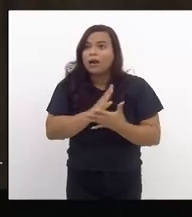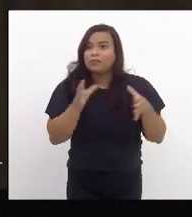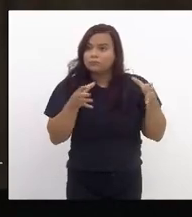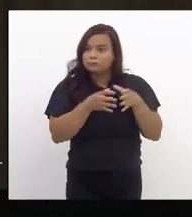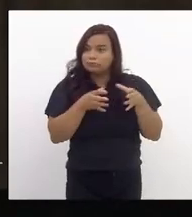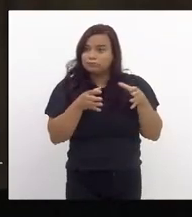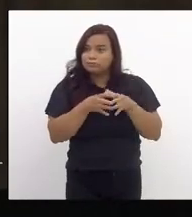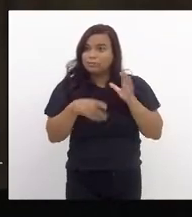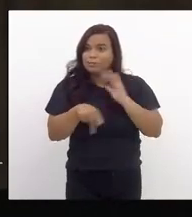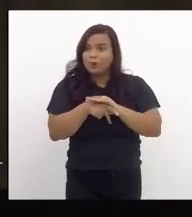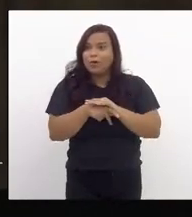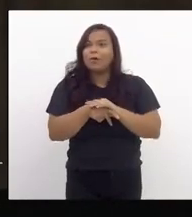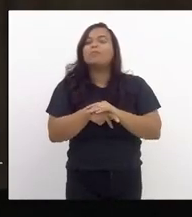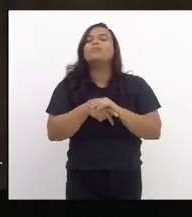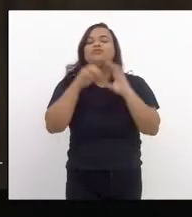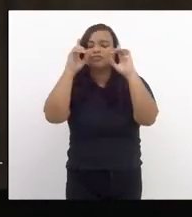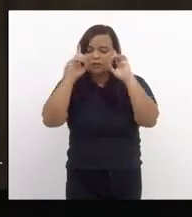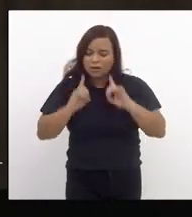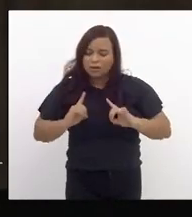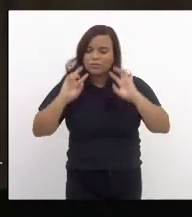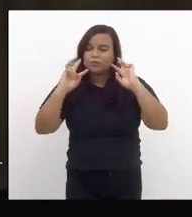de Direitos Humanos da OAB.